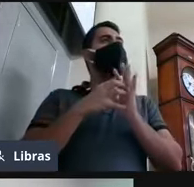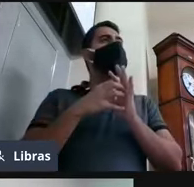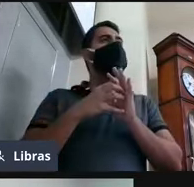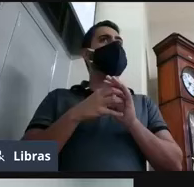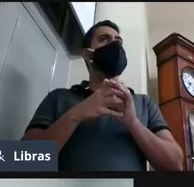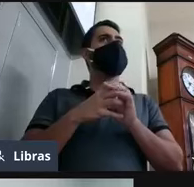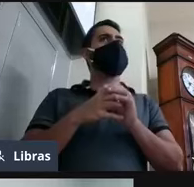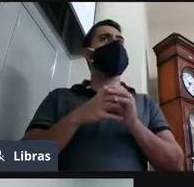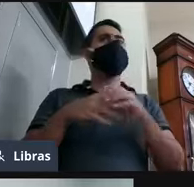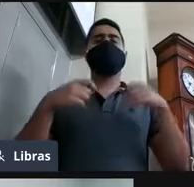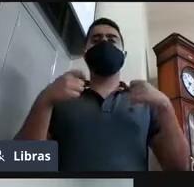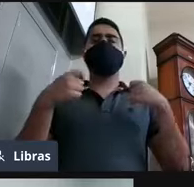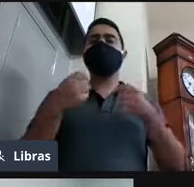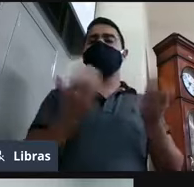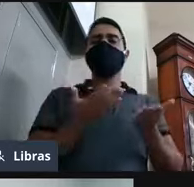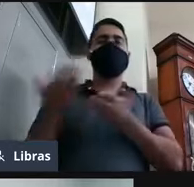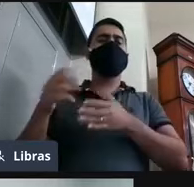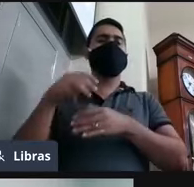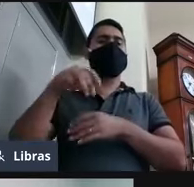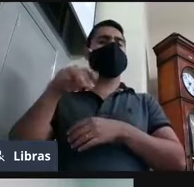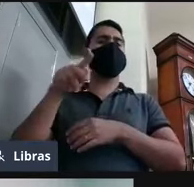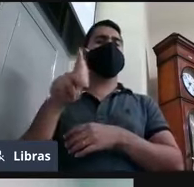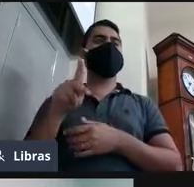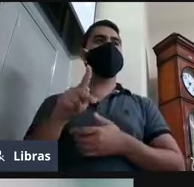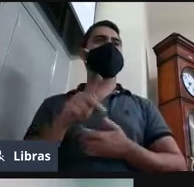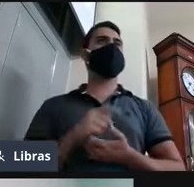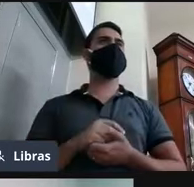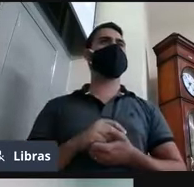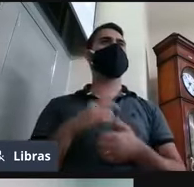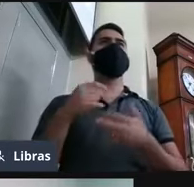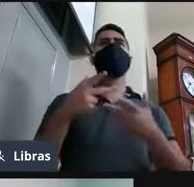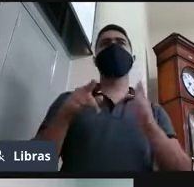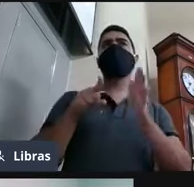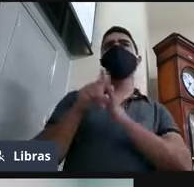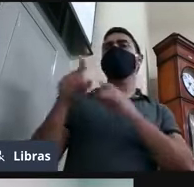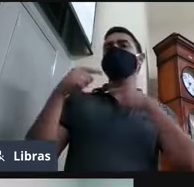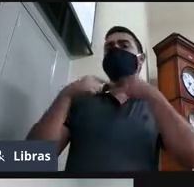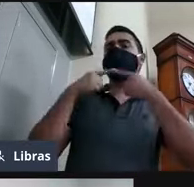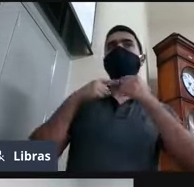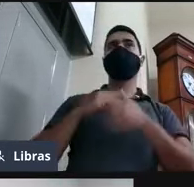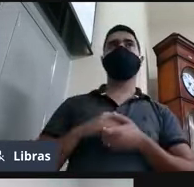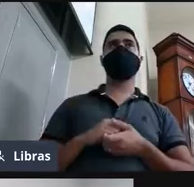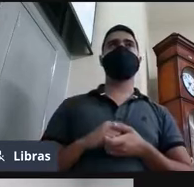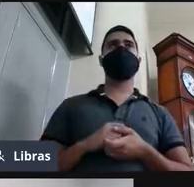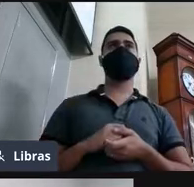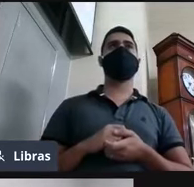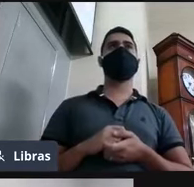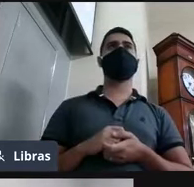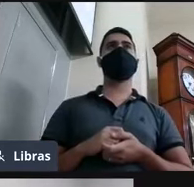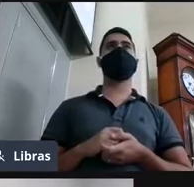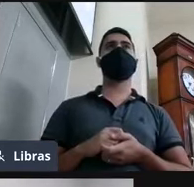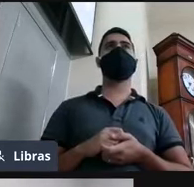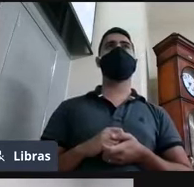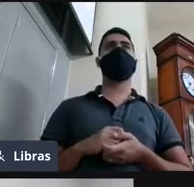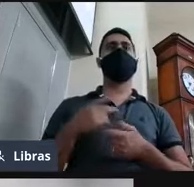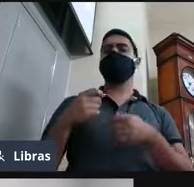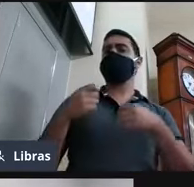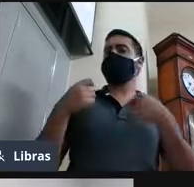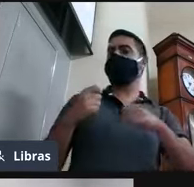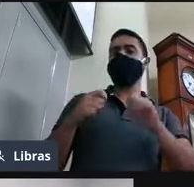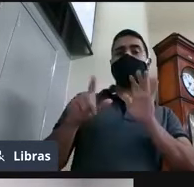tem a obrigatoriedade de encaminhar ao Ministério Público algum questionamento? Tem não. Inclusive, a lei orgânica diz que, uma